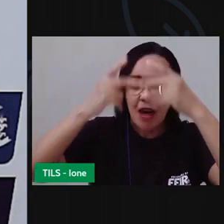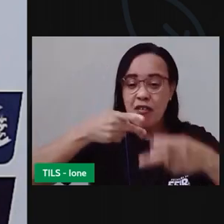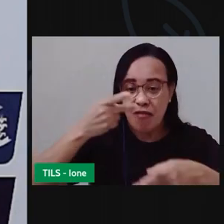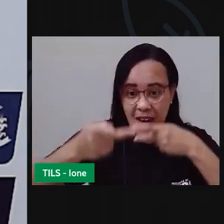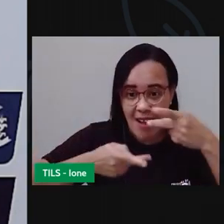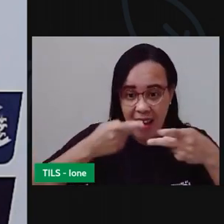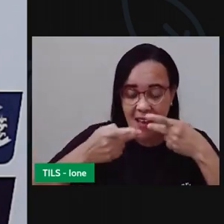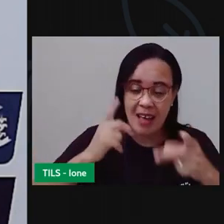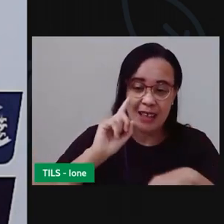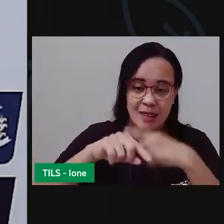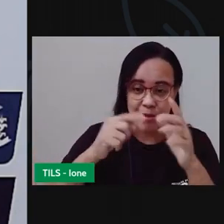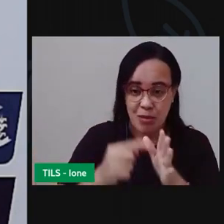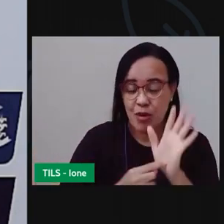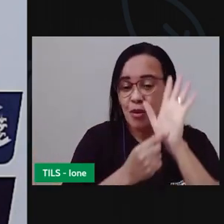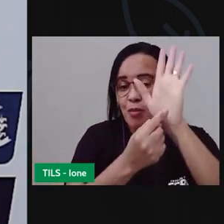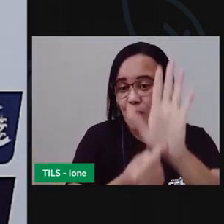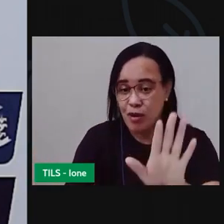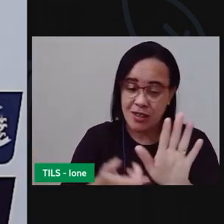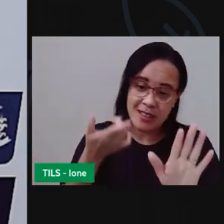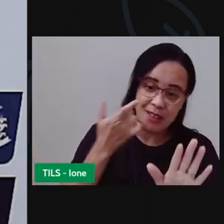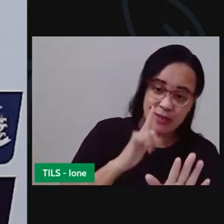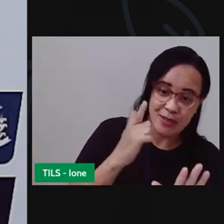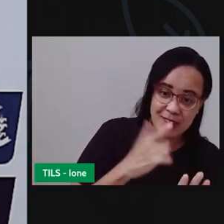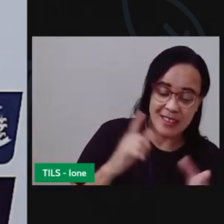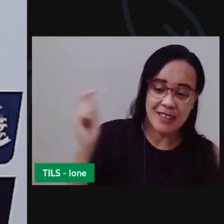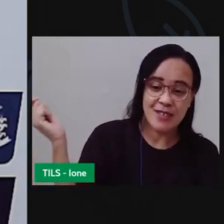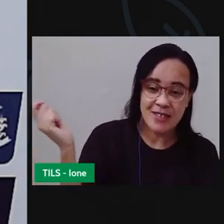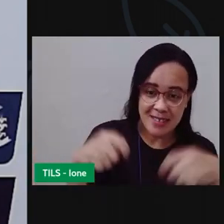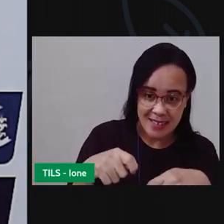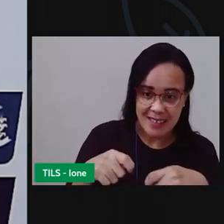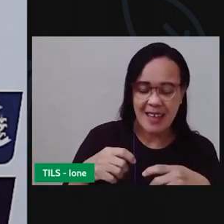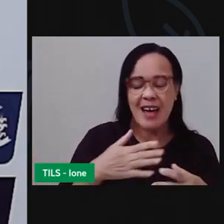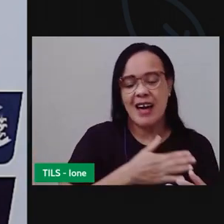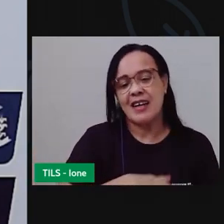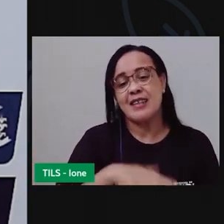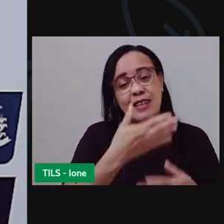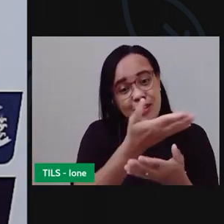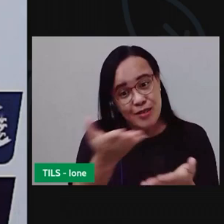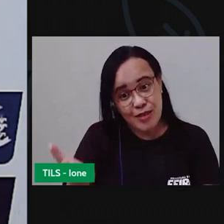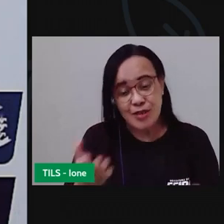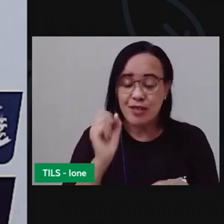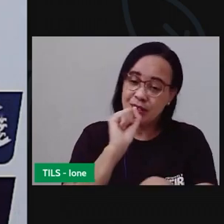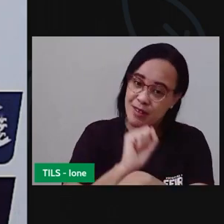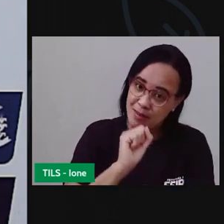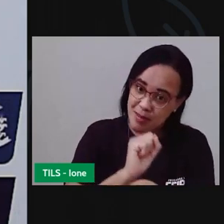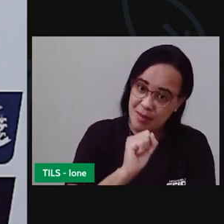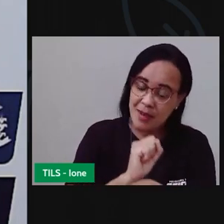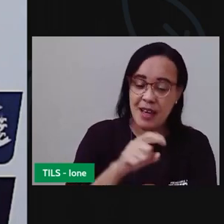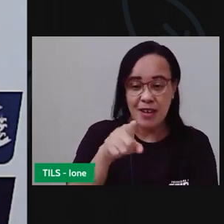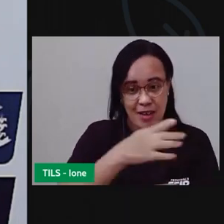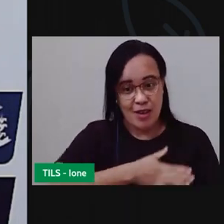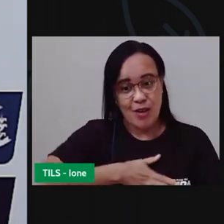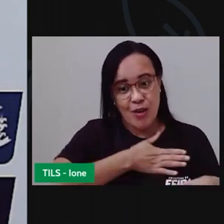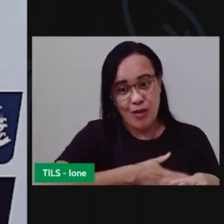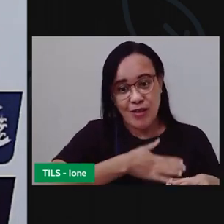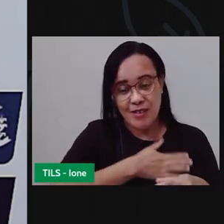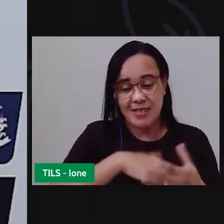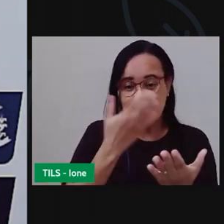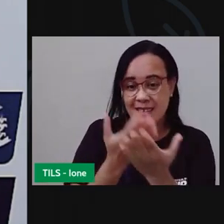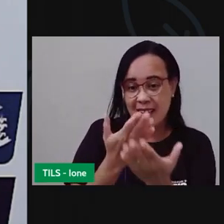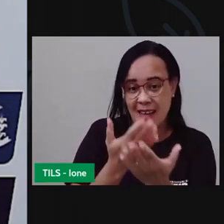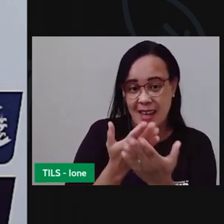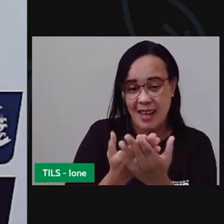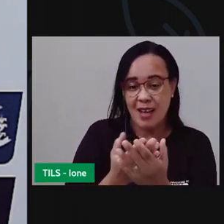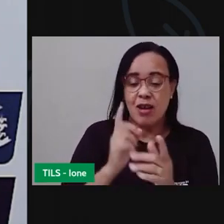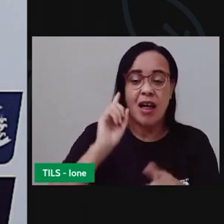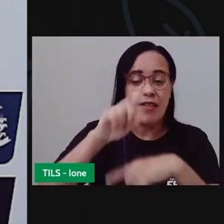você conseguir Espero que você tenha gostado bastante dessa aula nossa festa de curtir o vídeo comentar